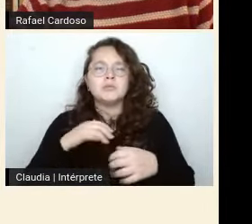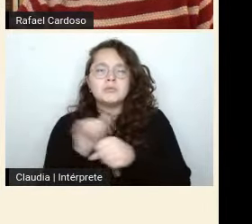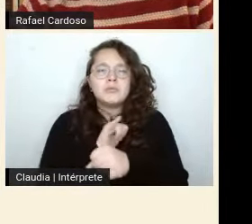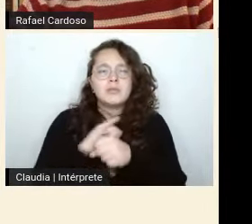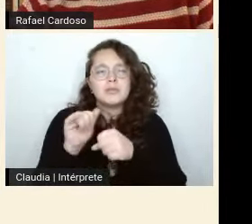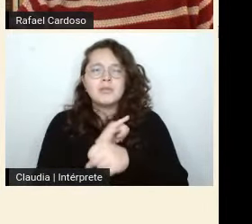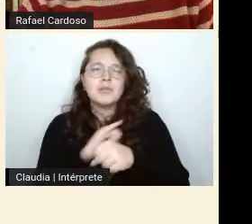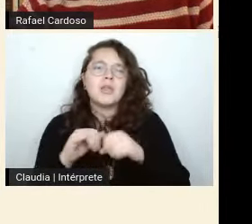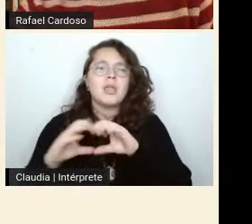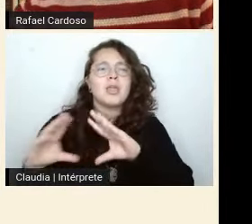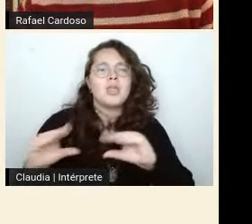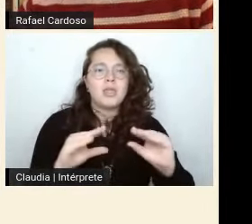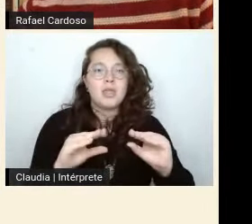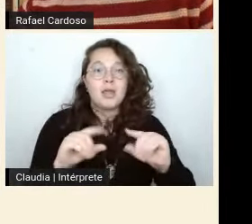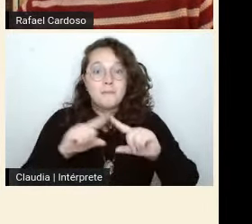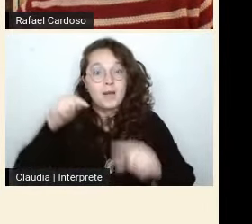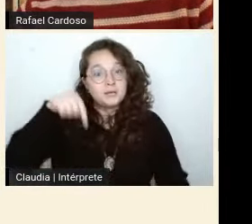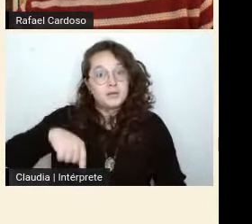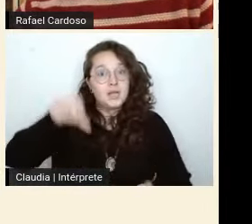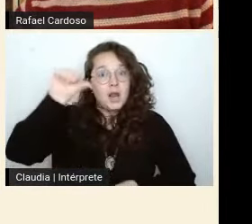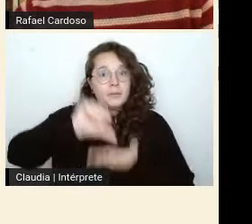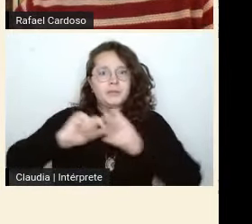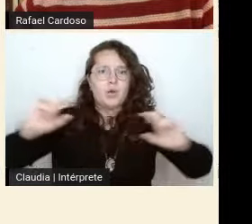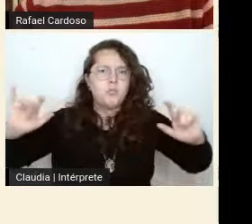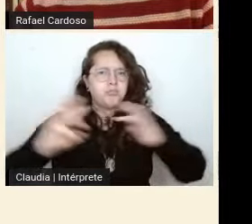marítima e cosmopolita. Fecha aspas.